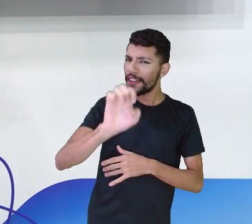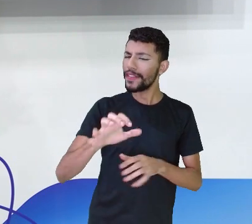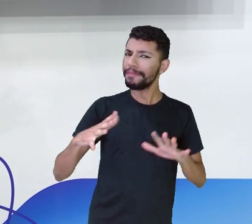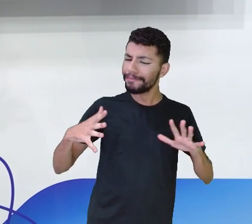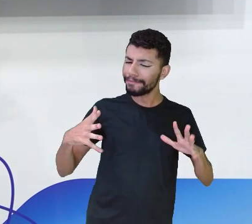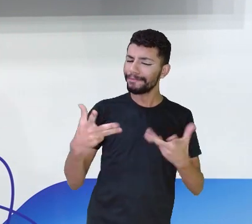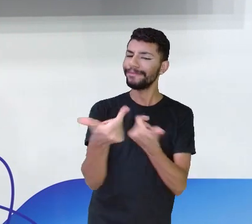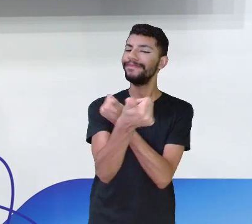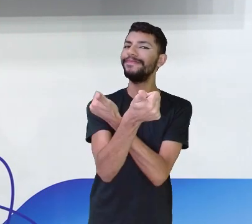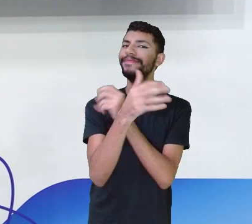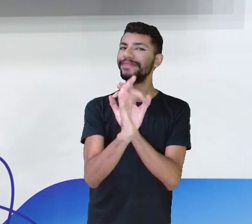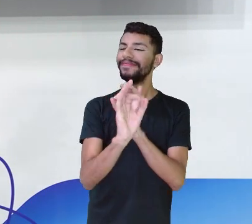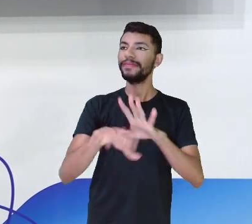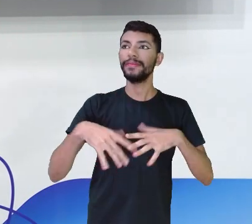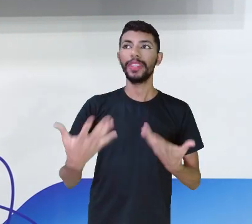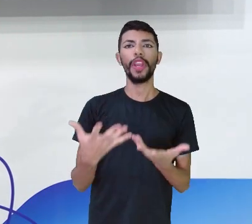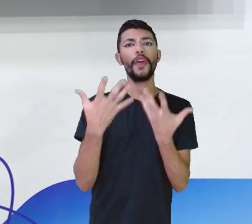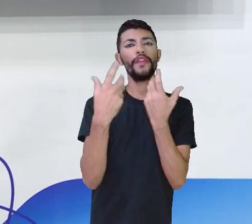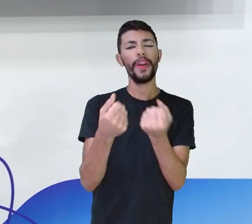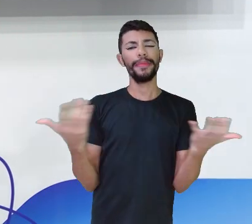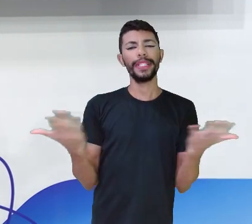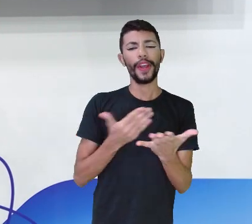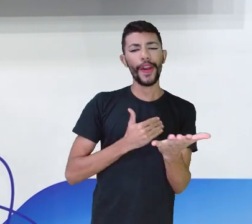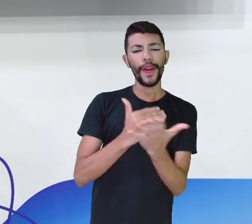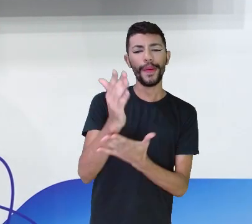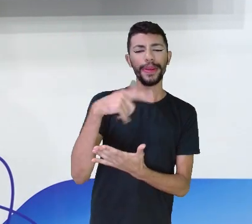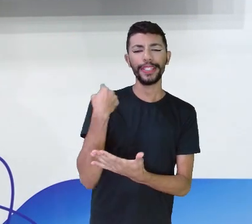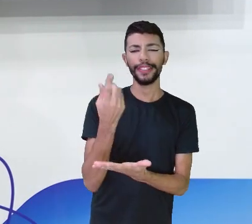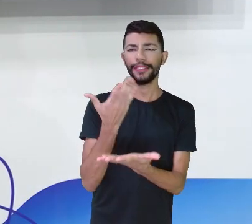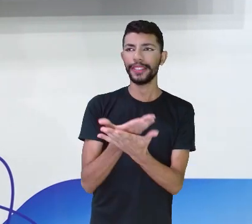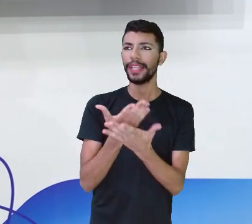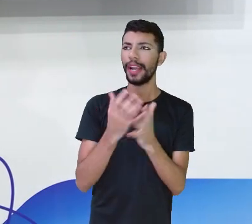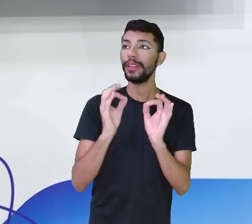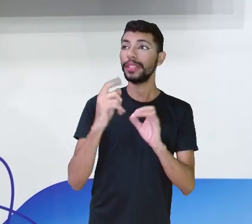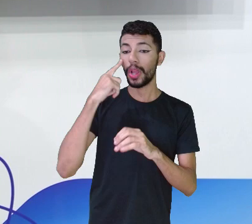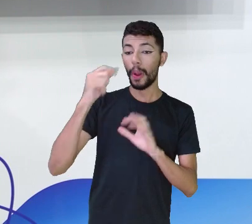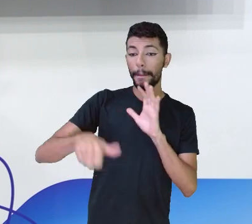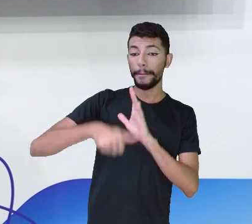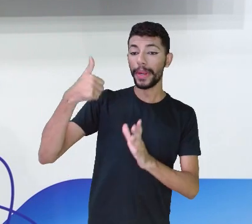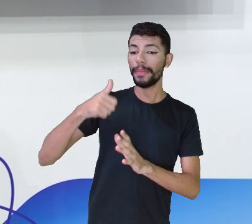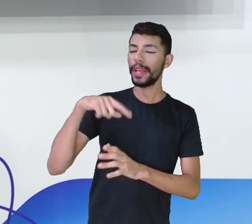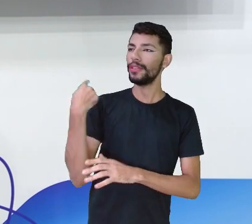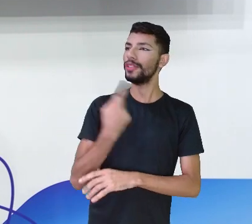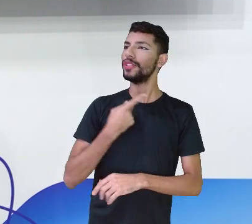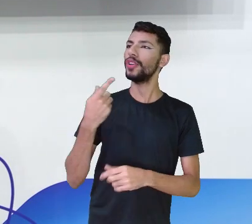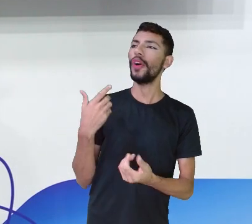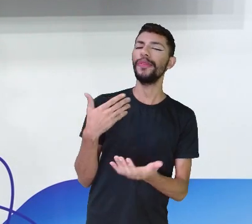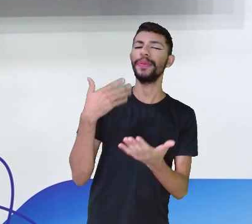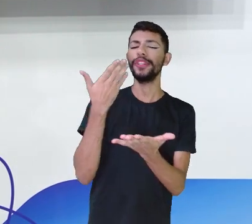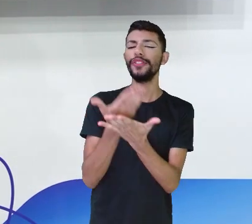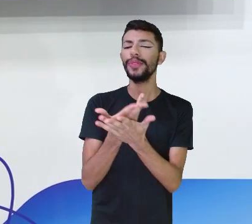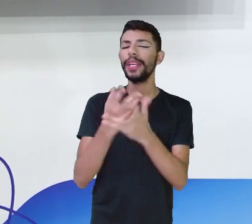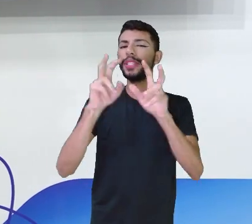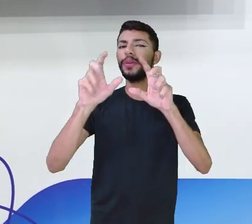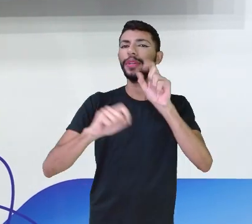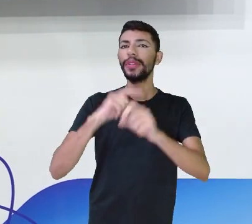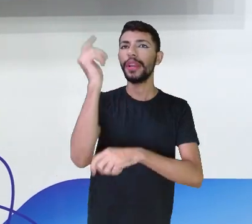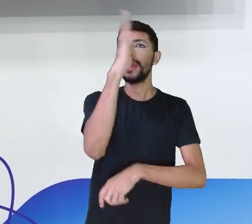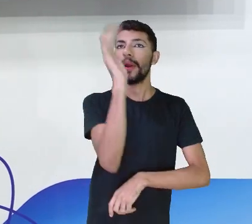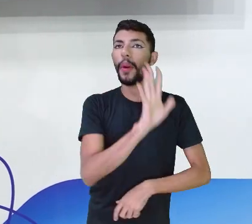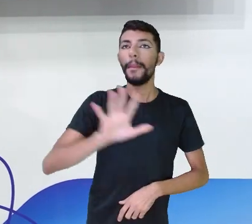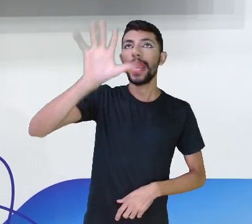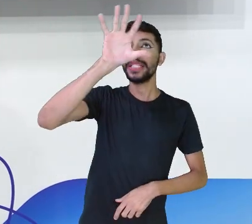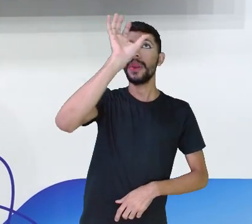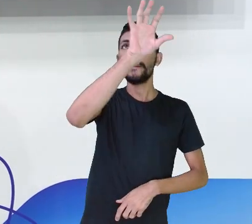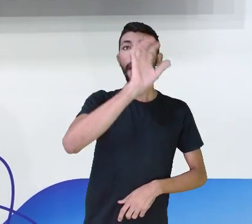mais conversas, vamos começar a nossa aula. Primeiramente a gente vai conversar sobre as regiões do Brasil. Bom,